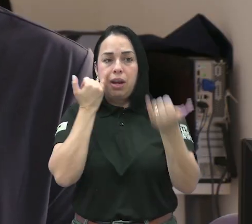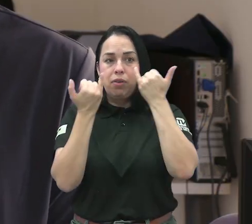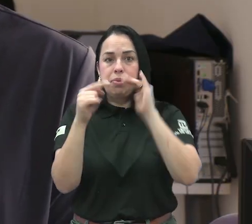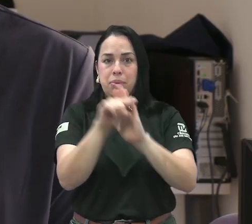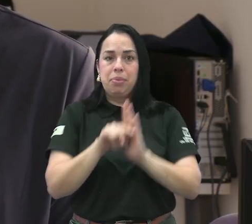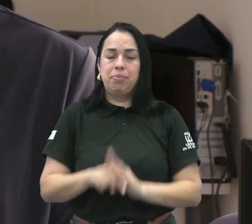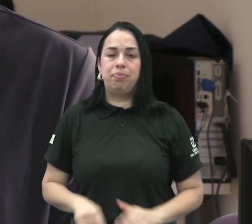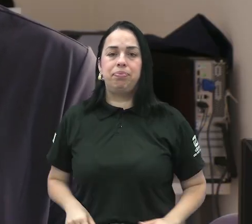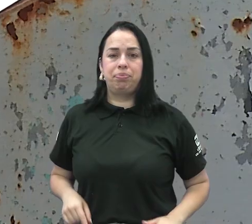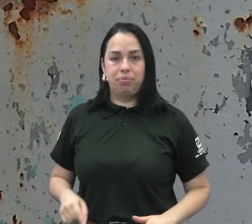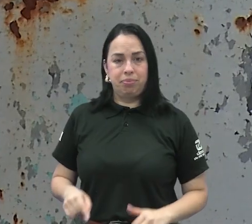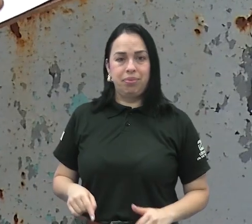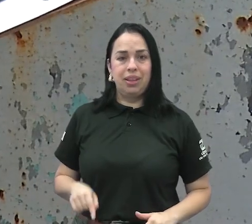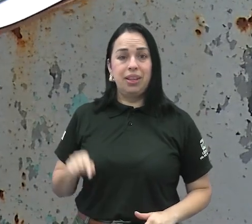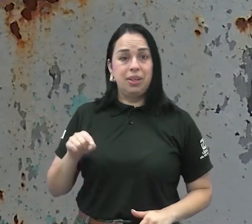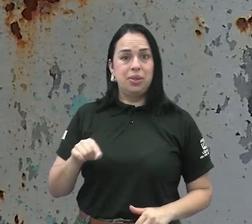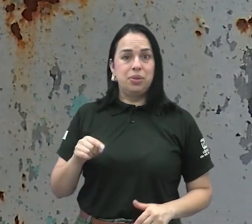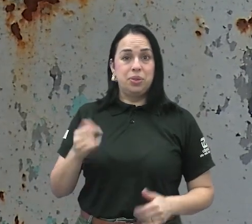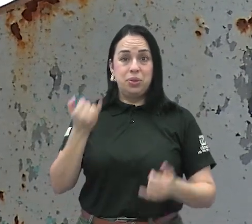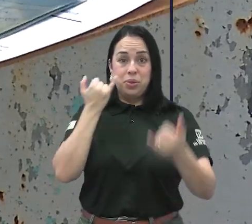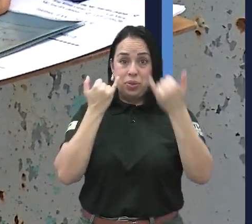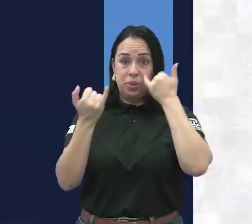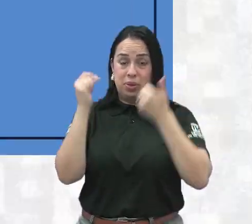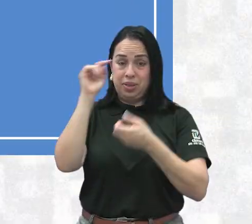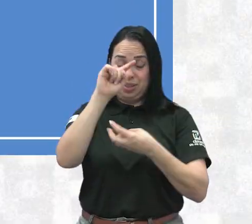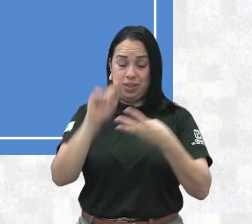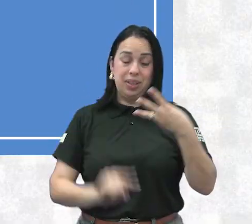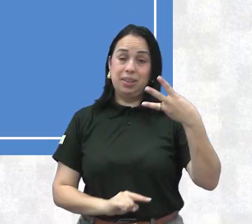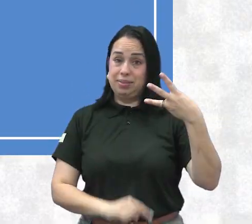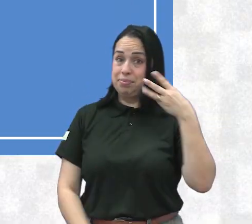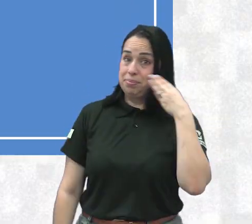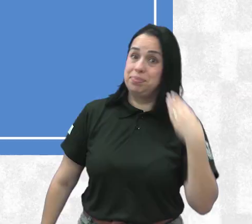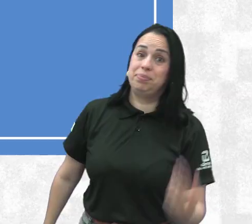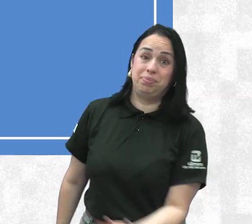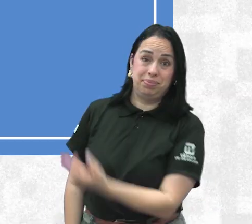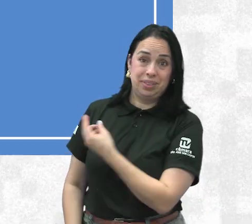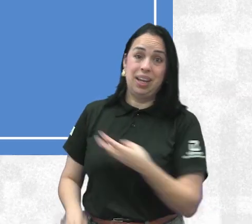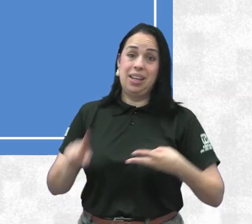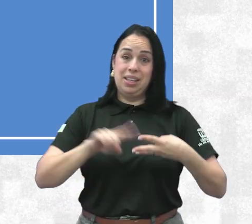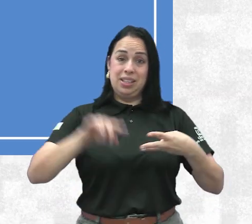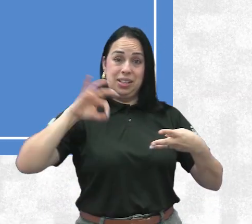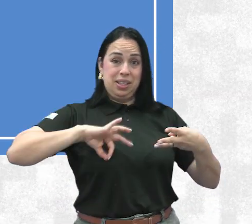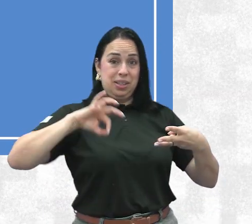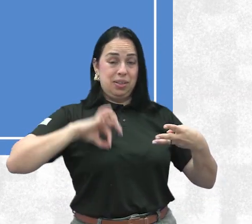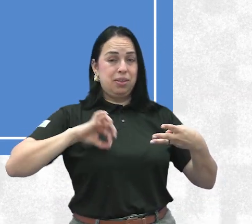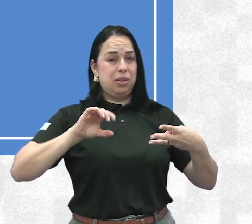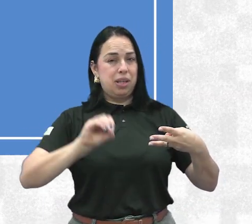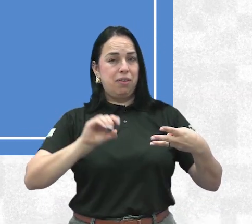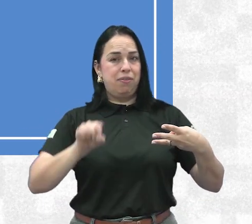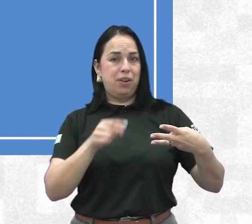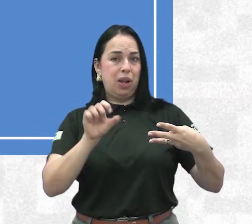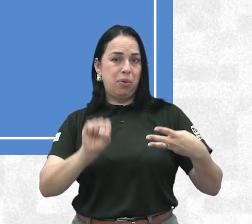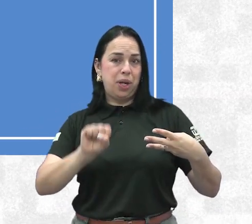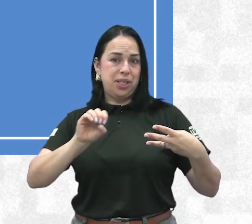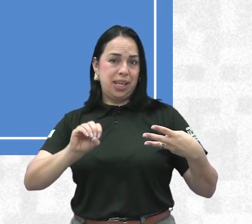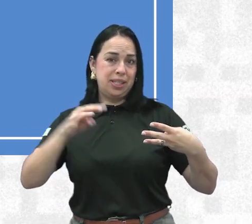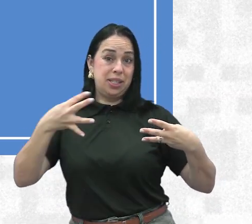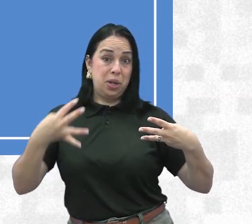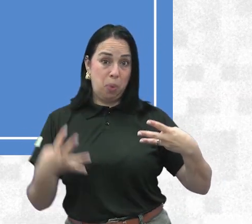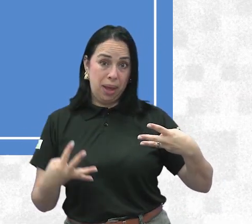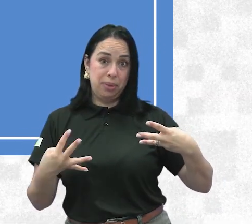censo demográfico foi realizado. Nos números específicos dos 3 pilares do IDH, a renda apresentou um valor de